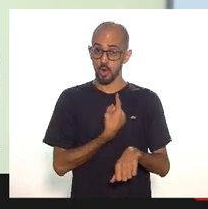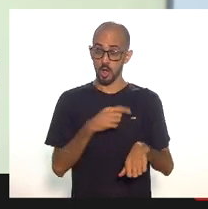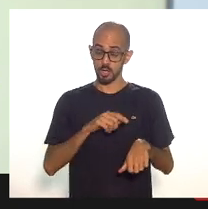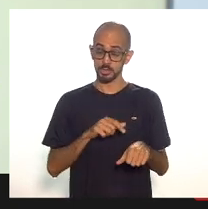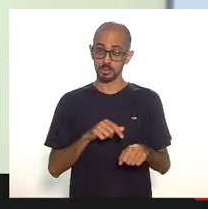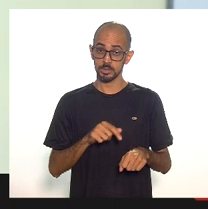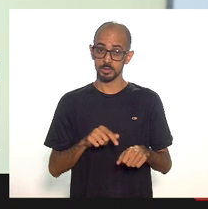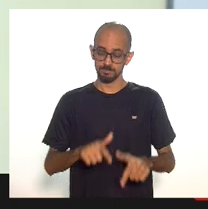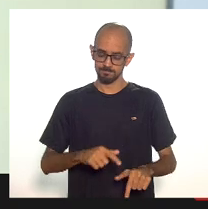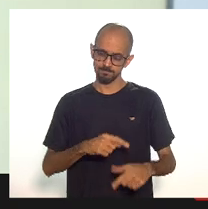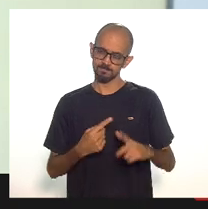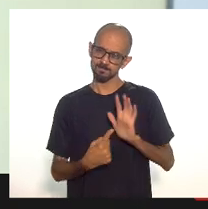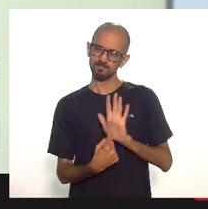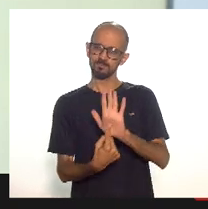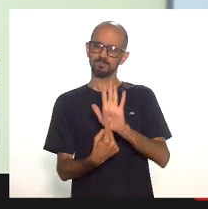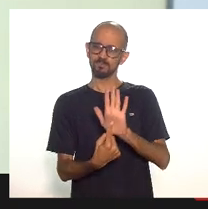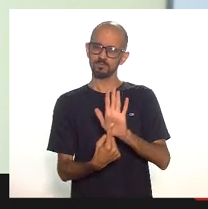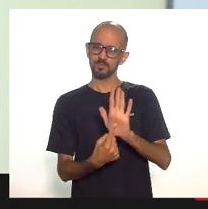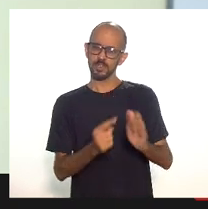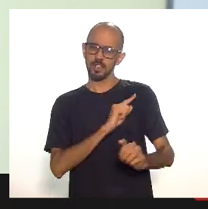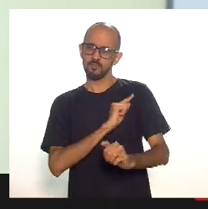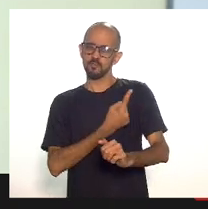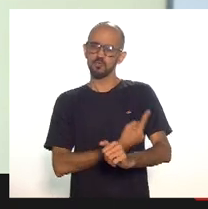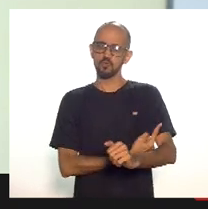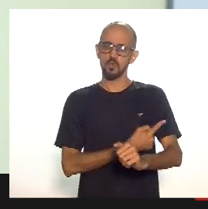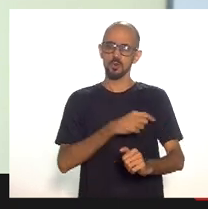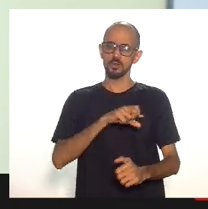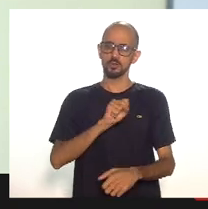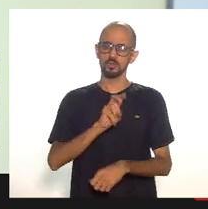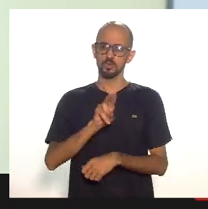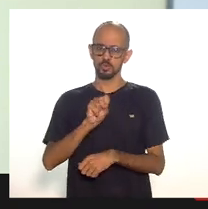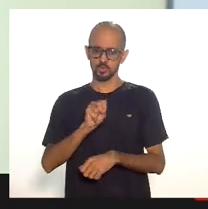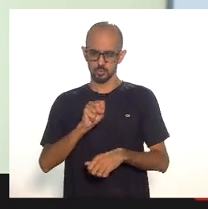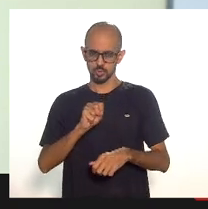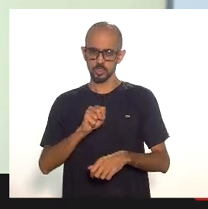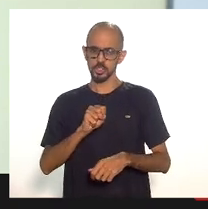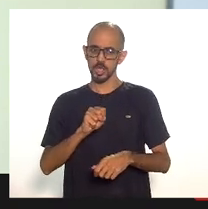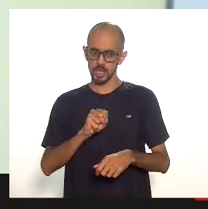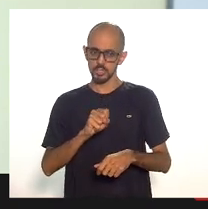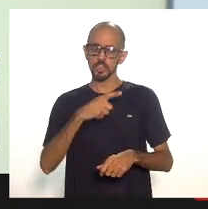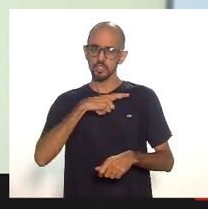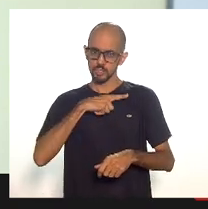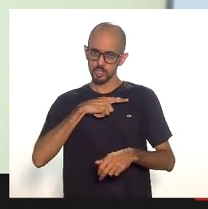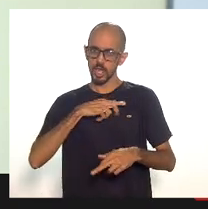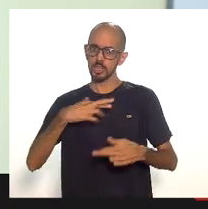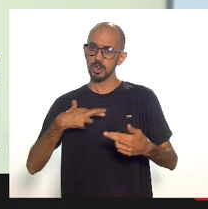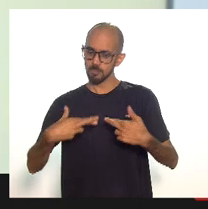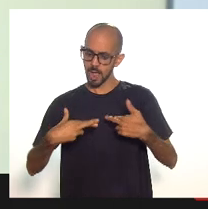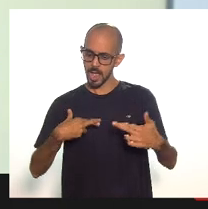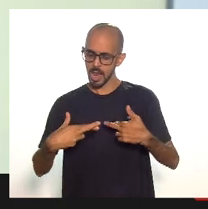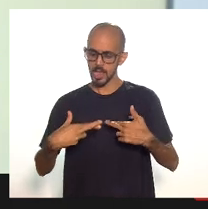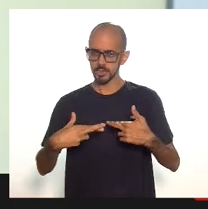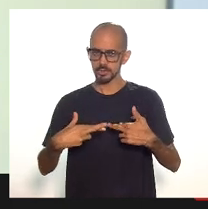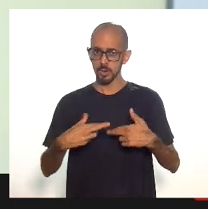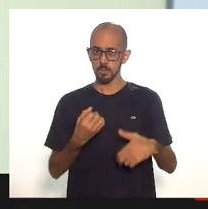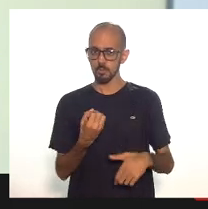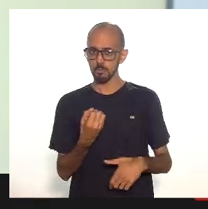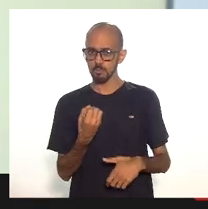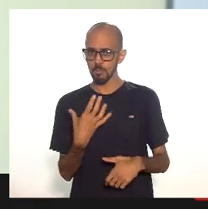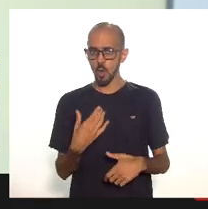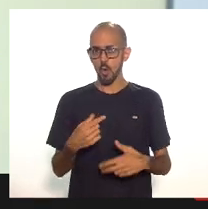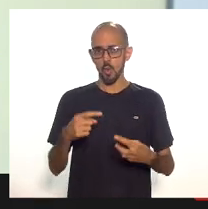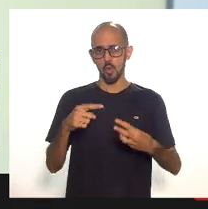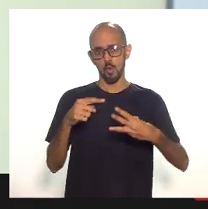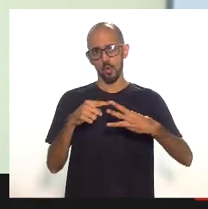demonstrando a força do SUS, a gente tem tido um relacionamento muito bom entre as três esferas. E a